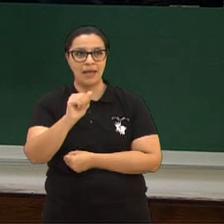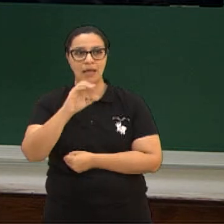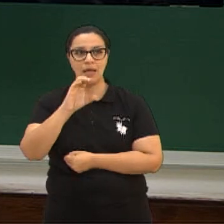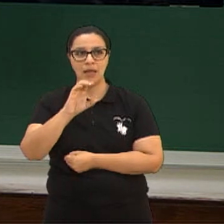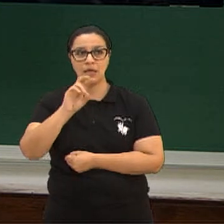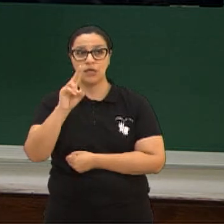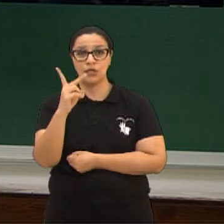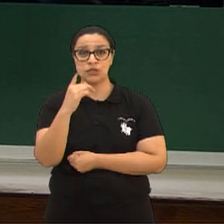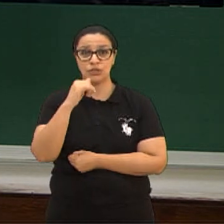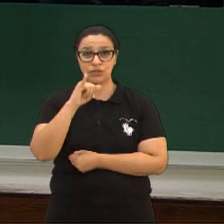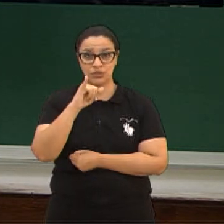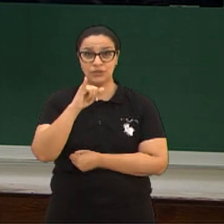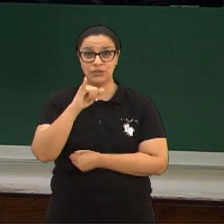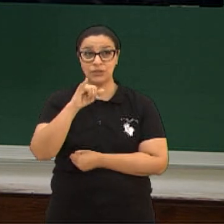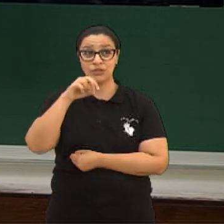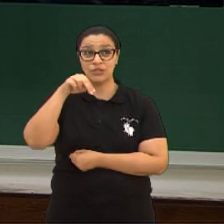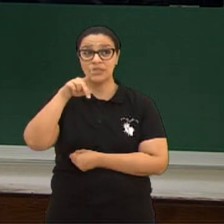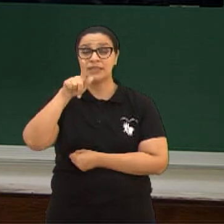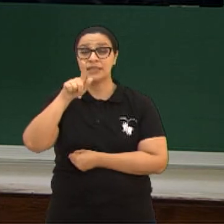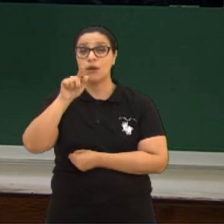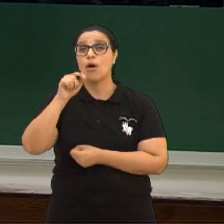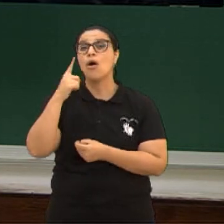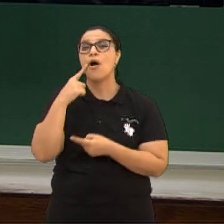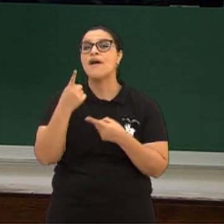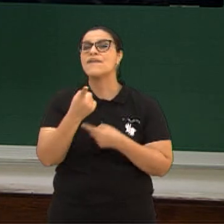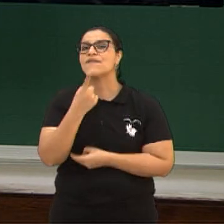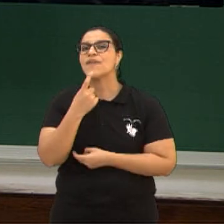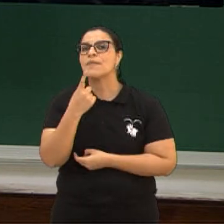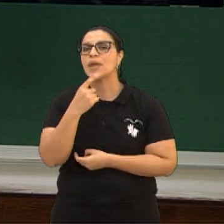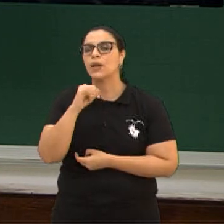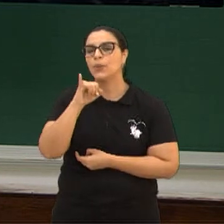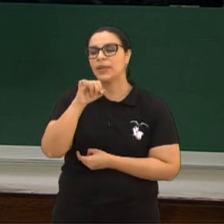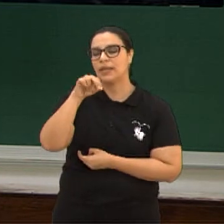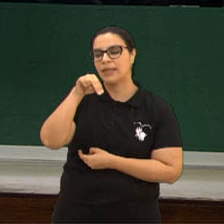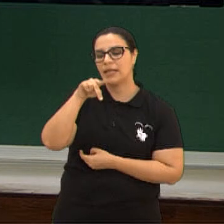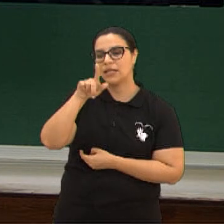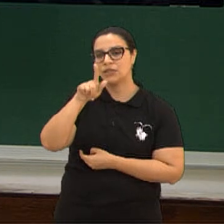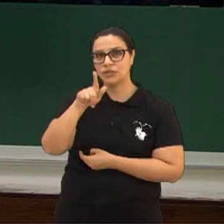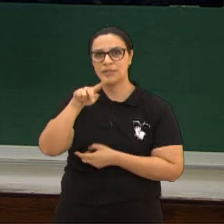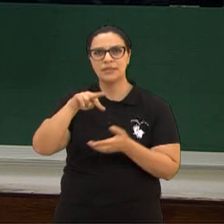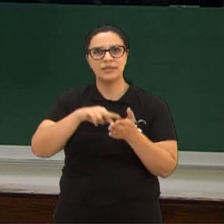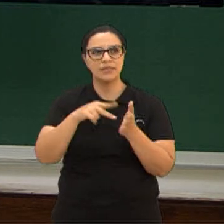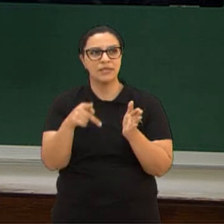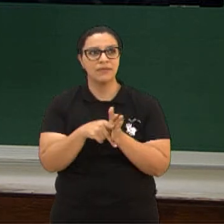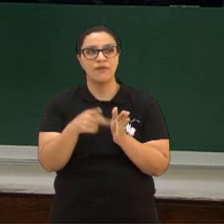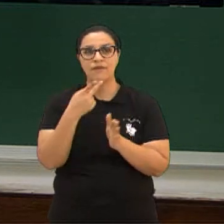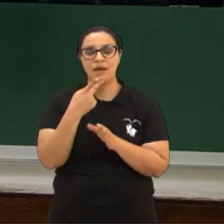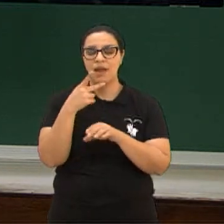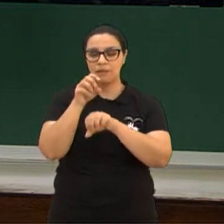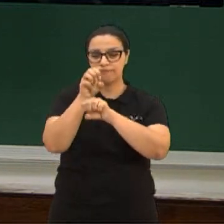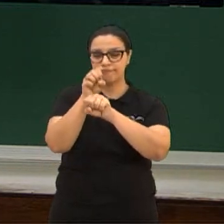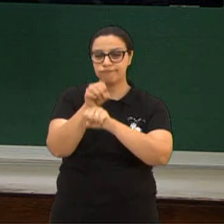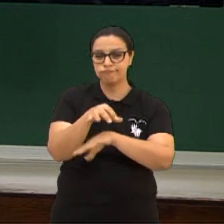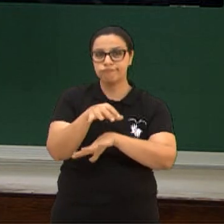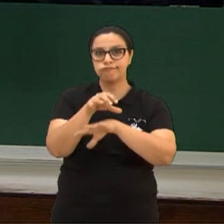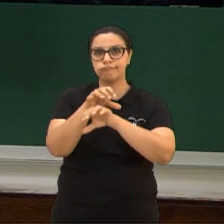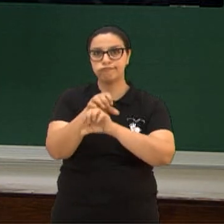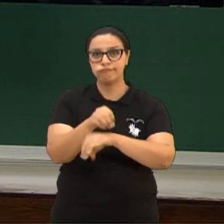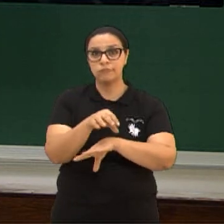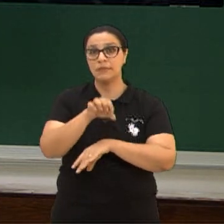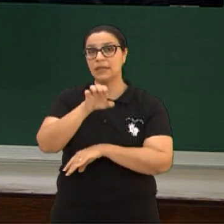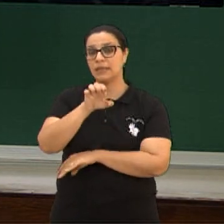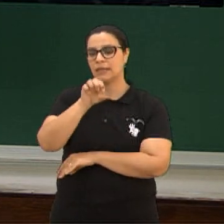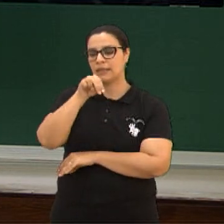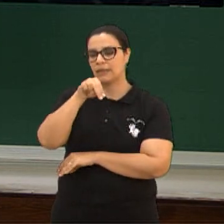ação neste momento? Então, eu não estou dizendo ensina, eu digo ensinando. E